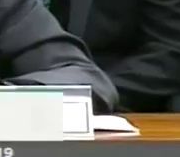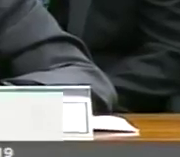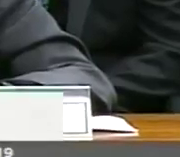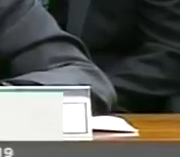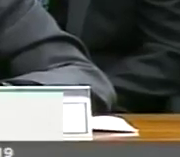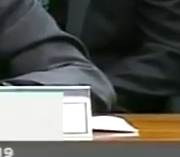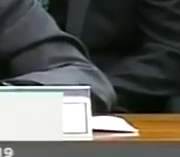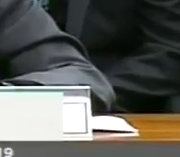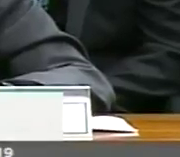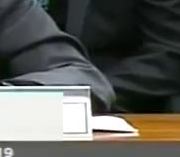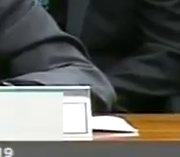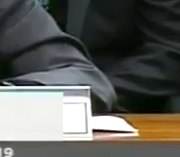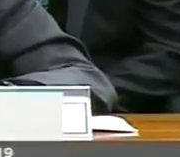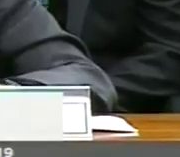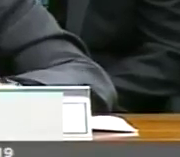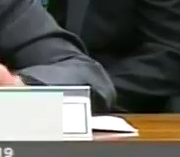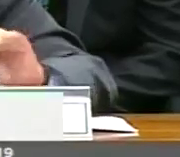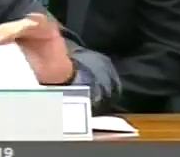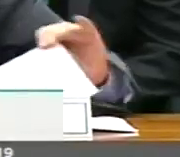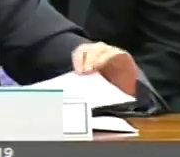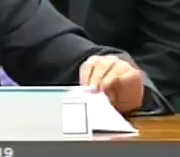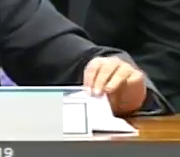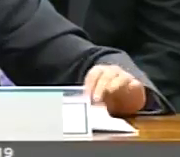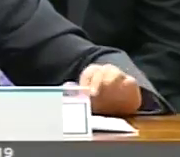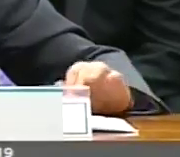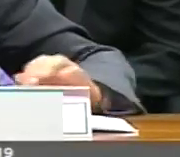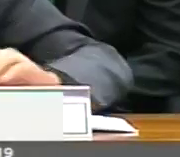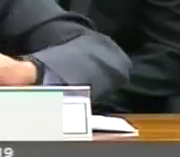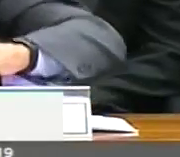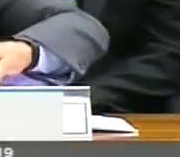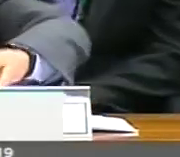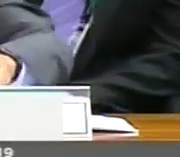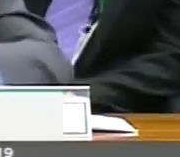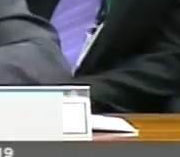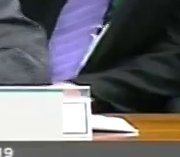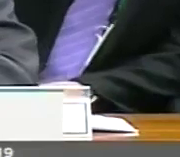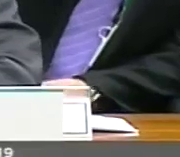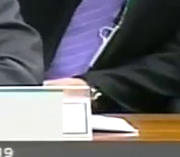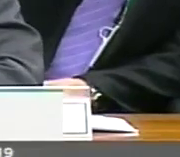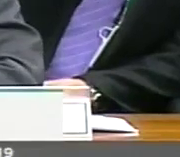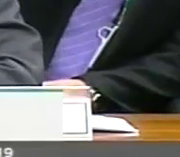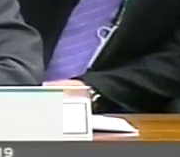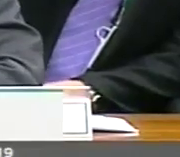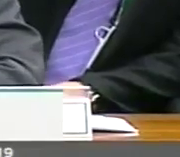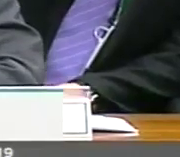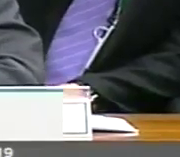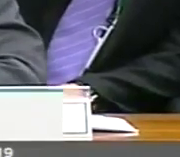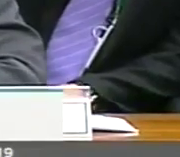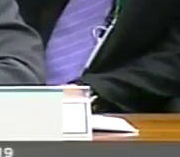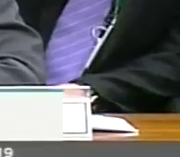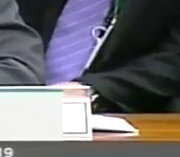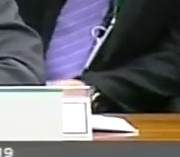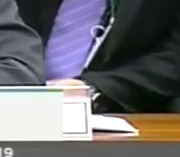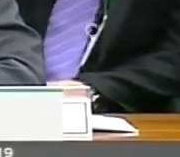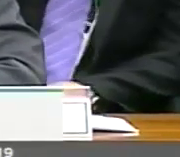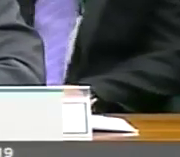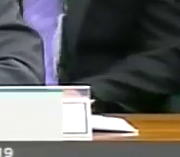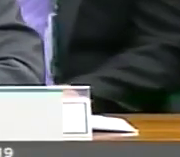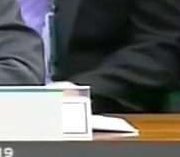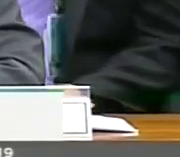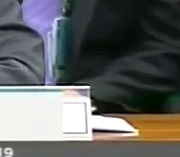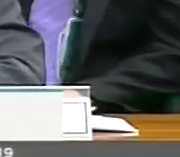para a Presidente da República, mas sim para a sociedade brasileira, que clama para um aprofundamento das